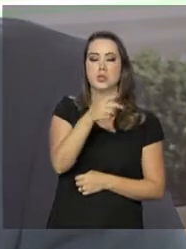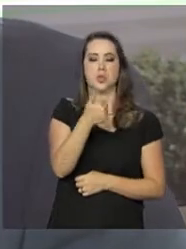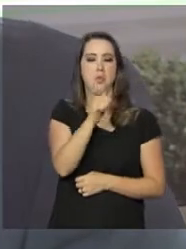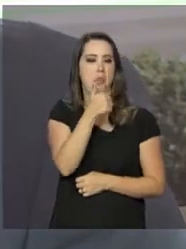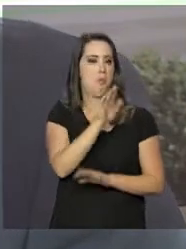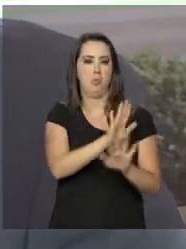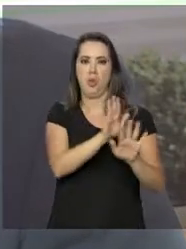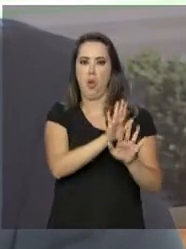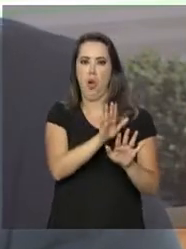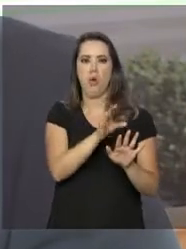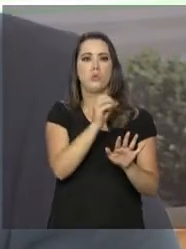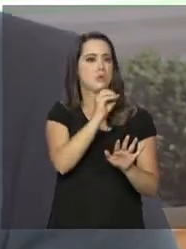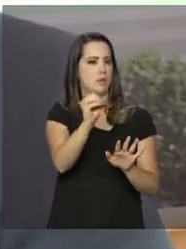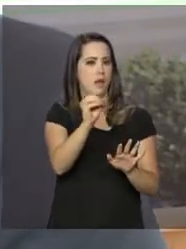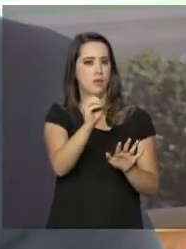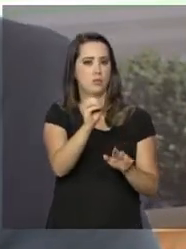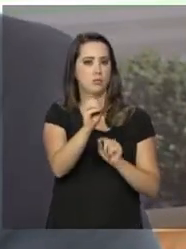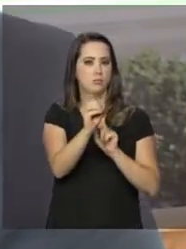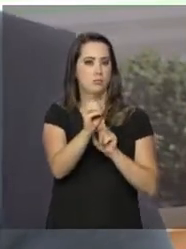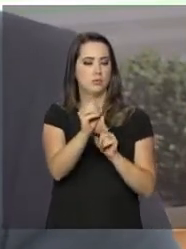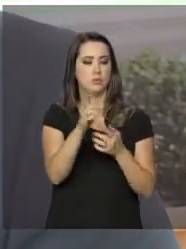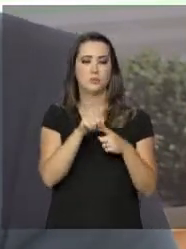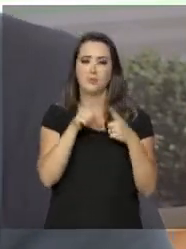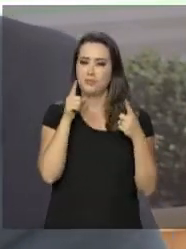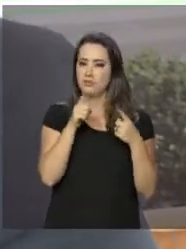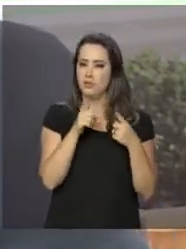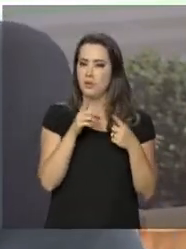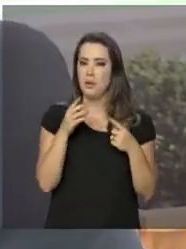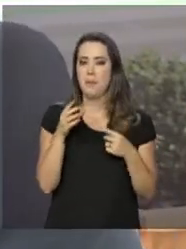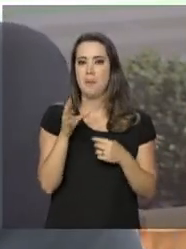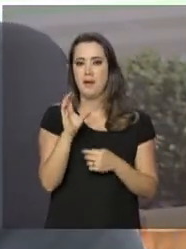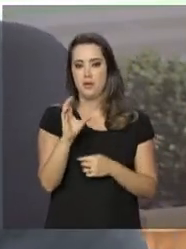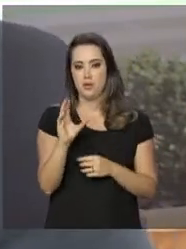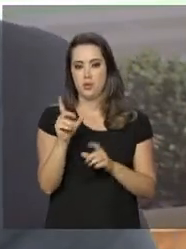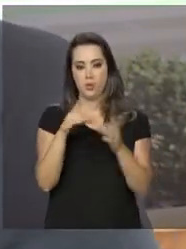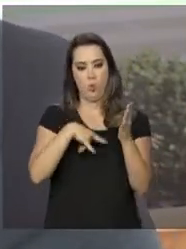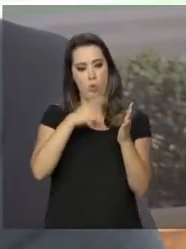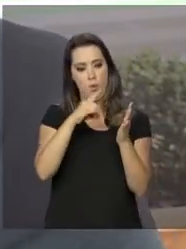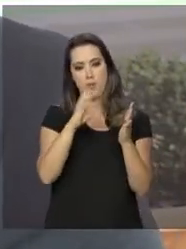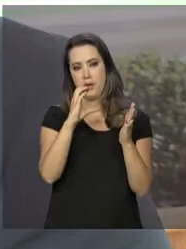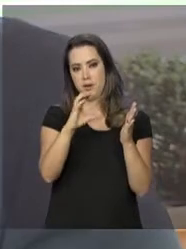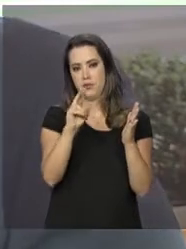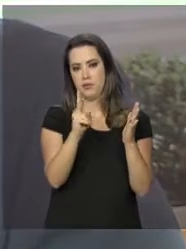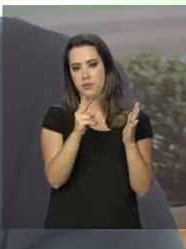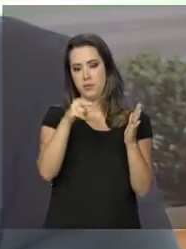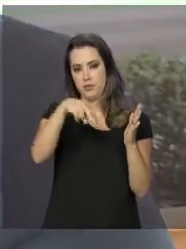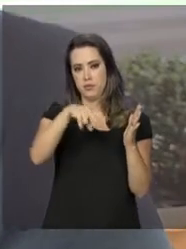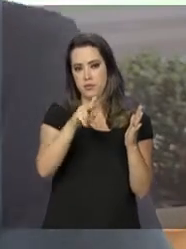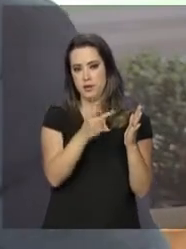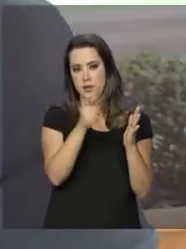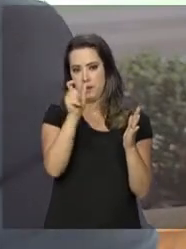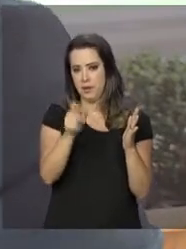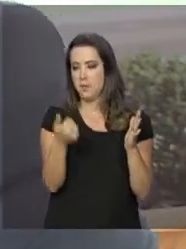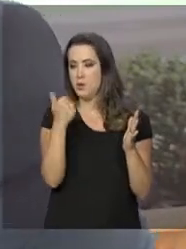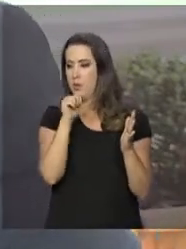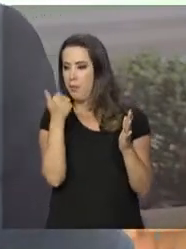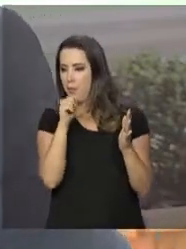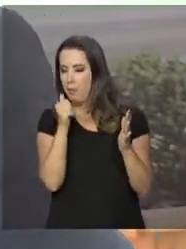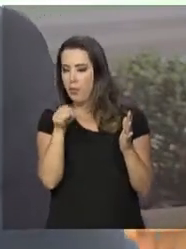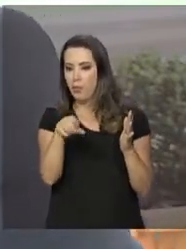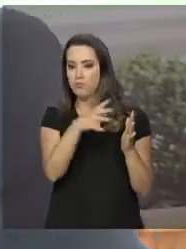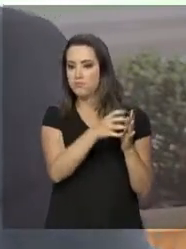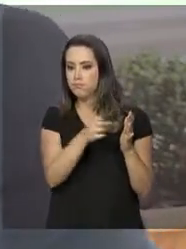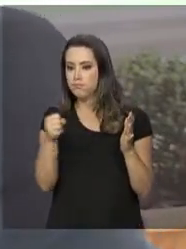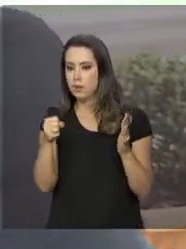que conduzirá o veículo mas a cnh dados do do condutor que estava empregado é retida